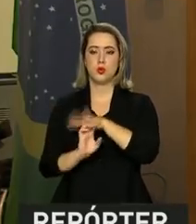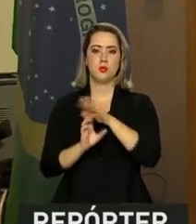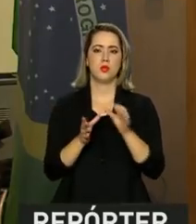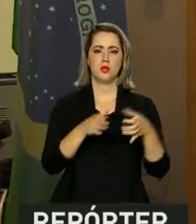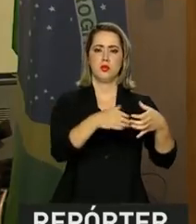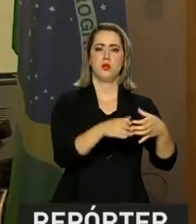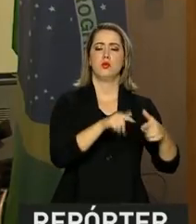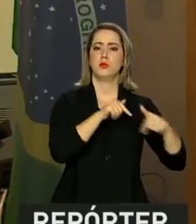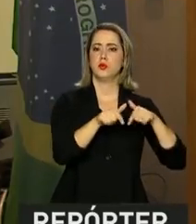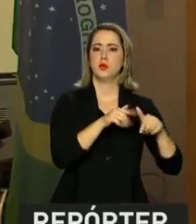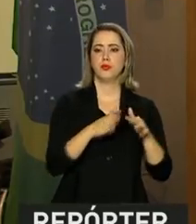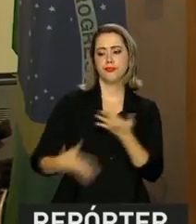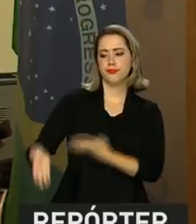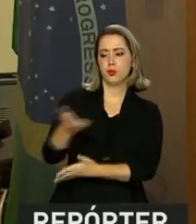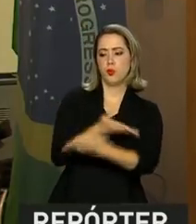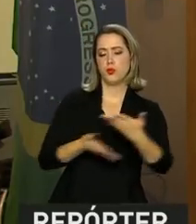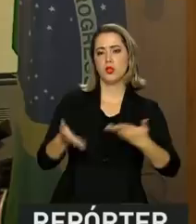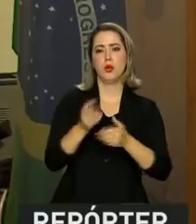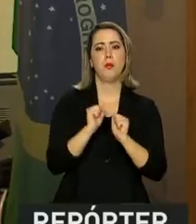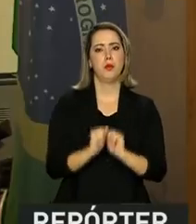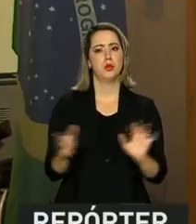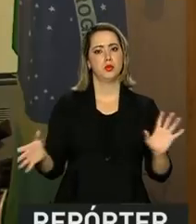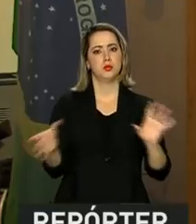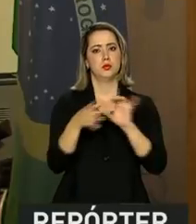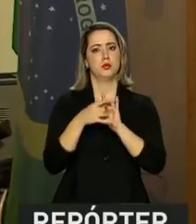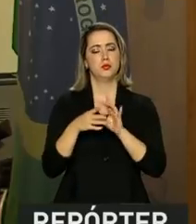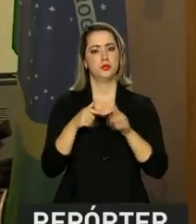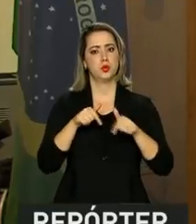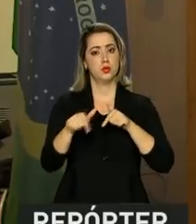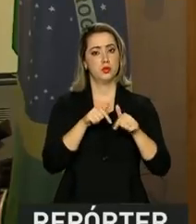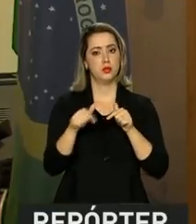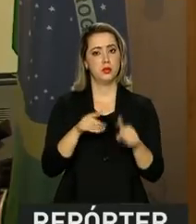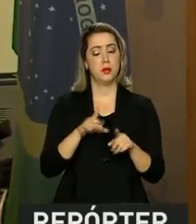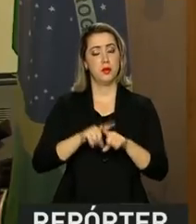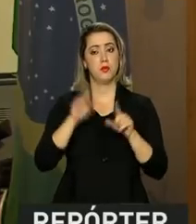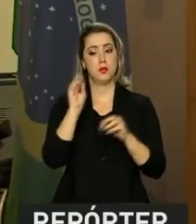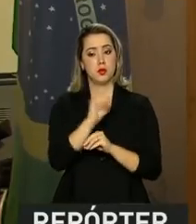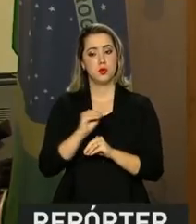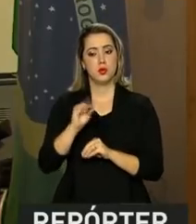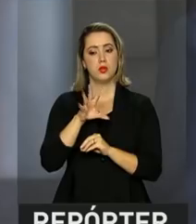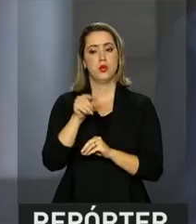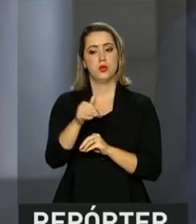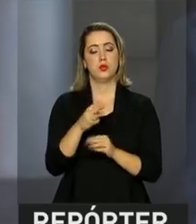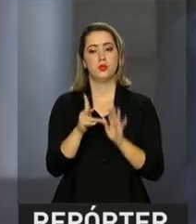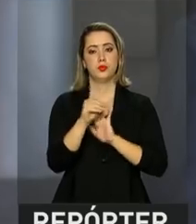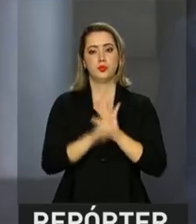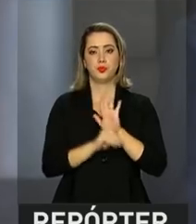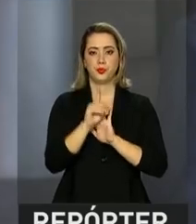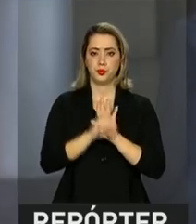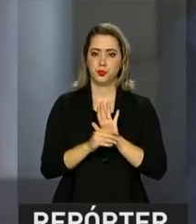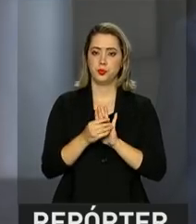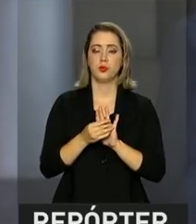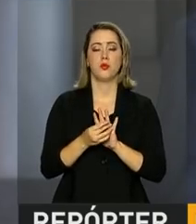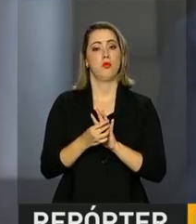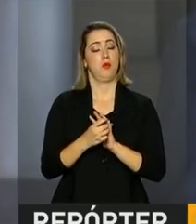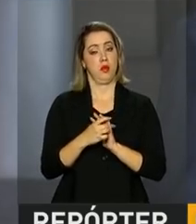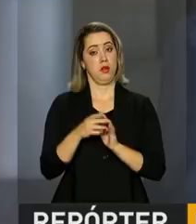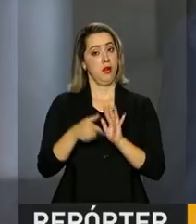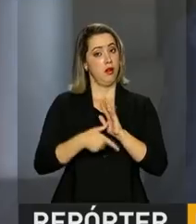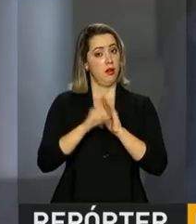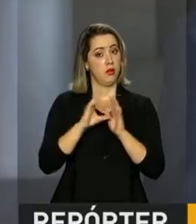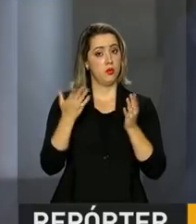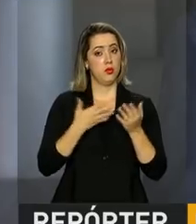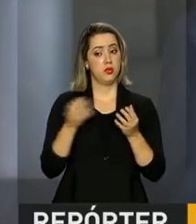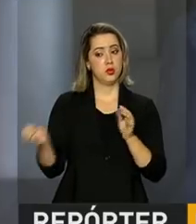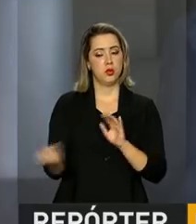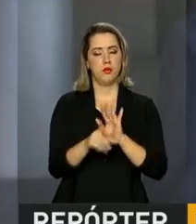possa ter uma relação mais flexível de trabalho, mas preservando todos os direitos. Enquanto a reforma trabalhista busca modernizar